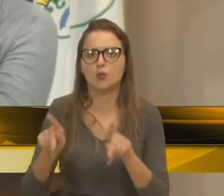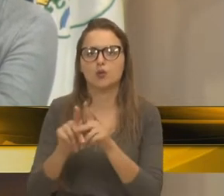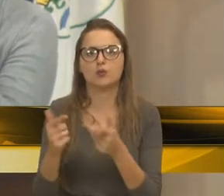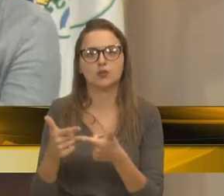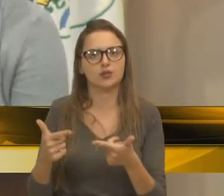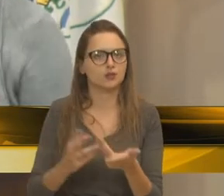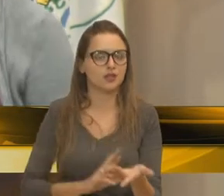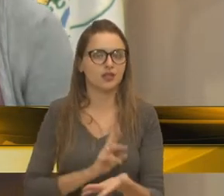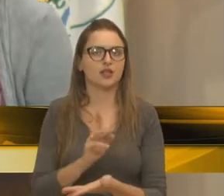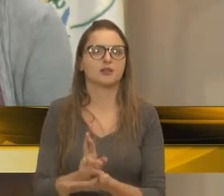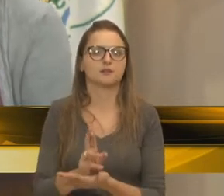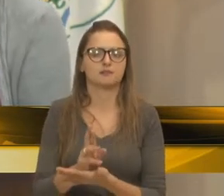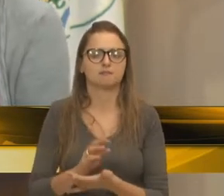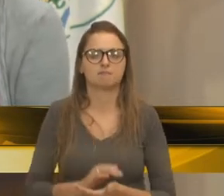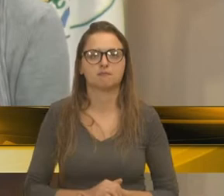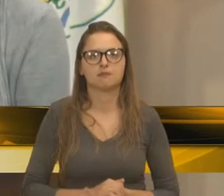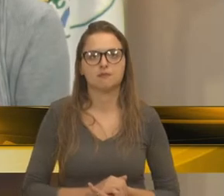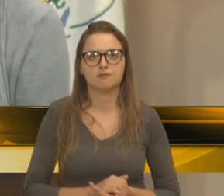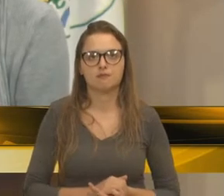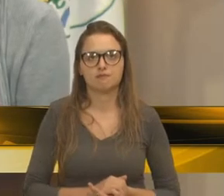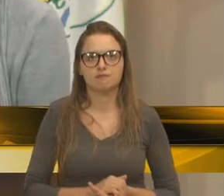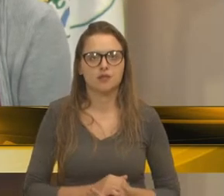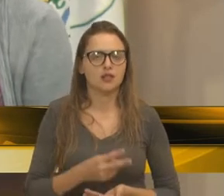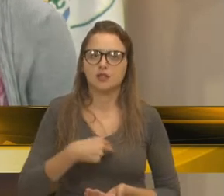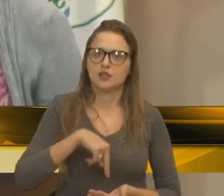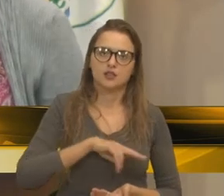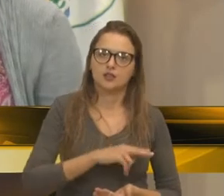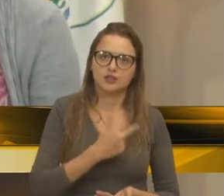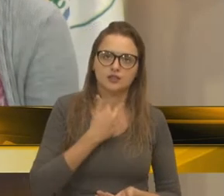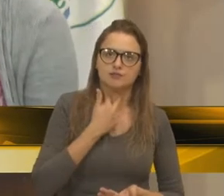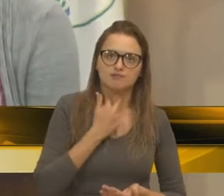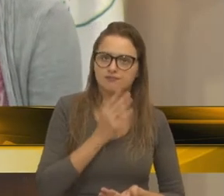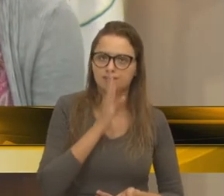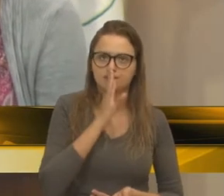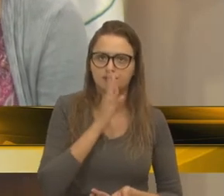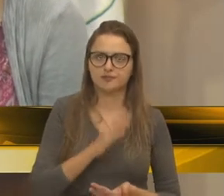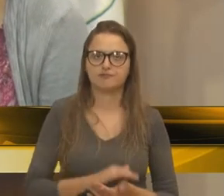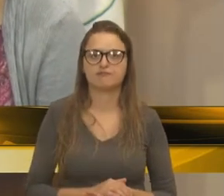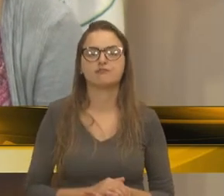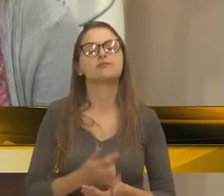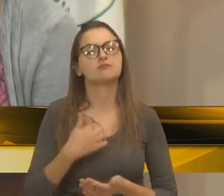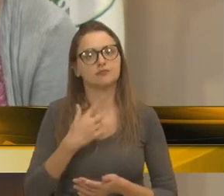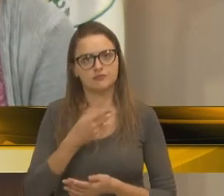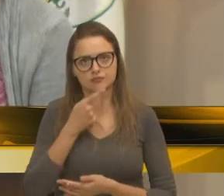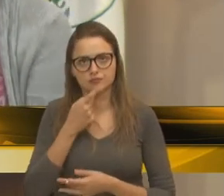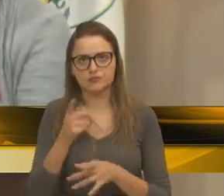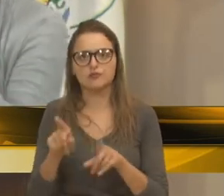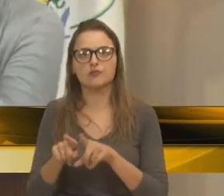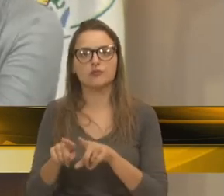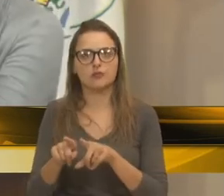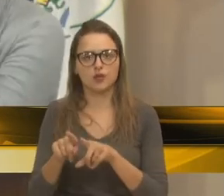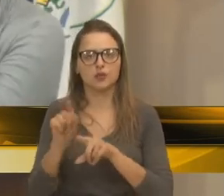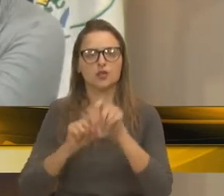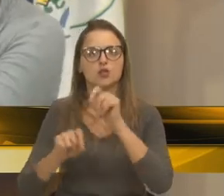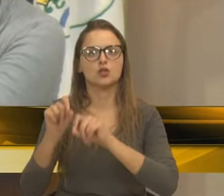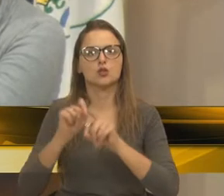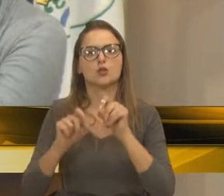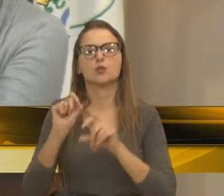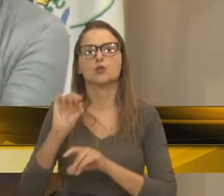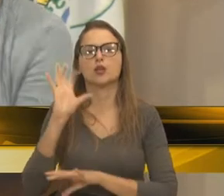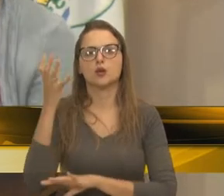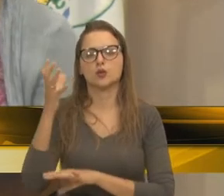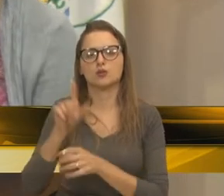né? E a gente não pode deixar assim. E aqui, falando um pouquinho ainda da situação de Suzano,